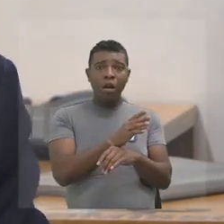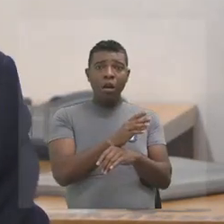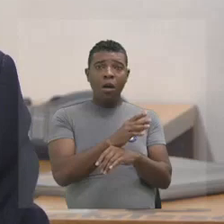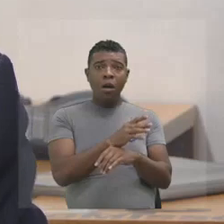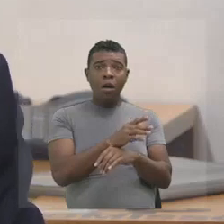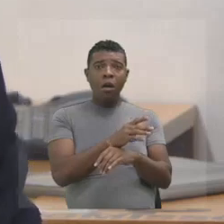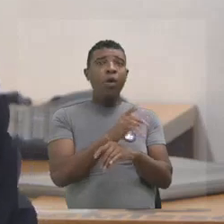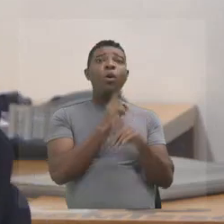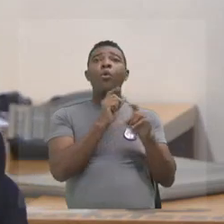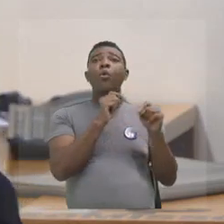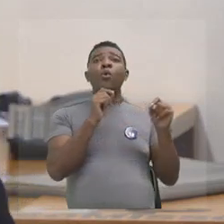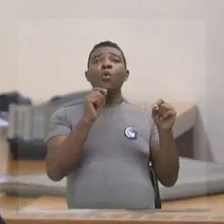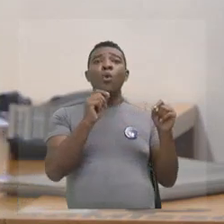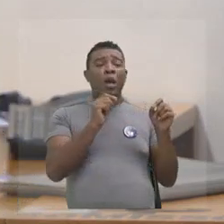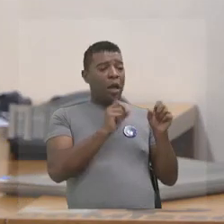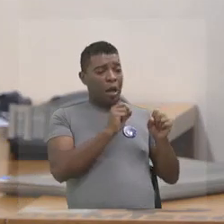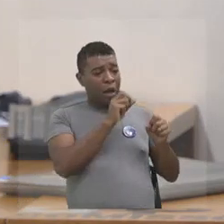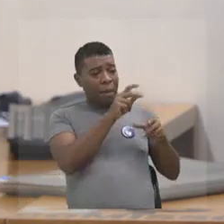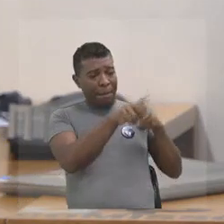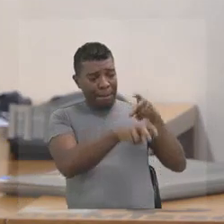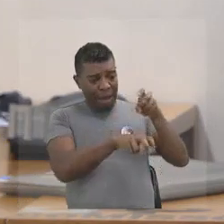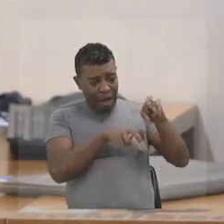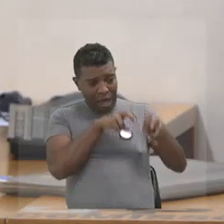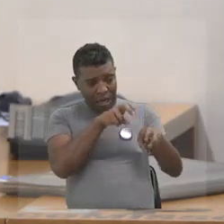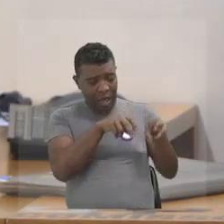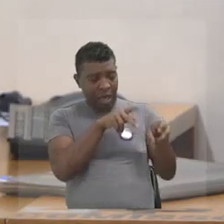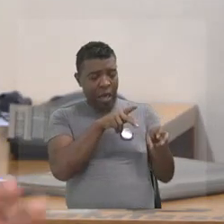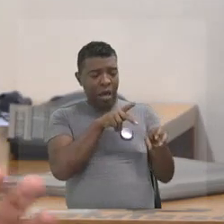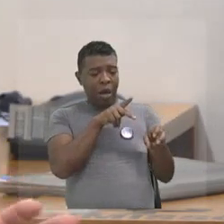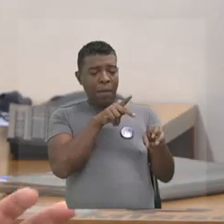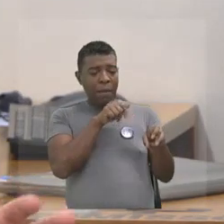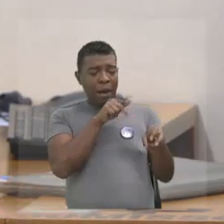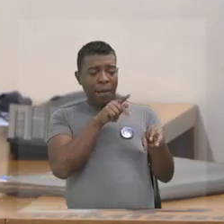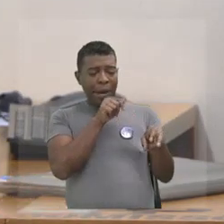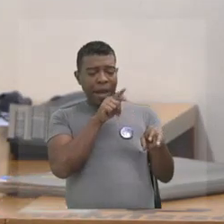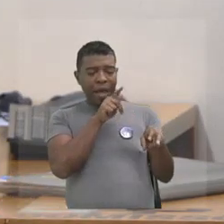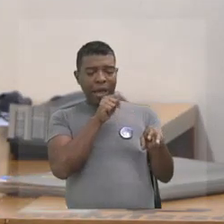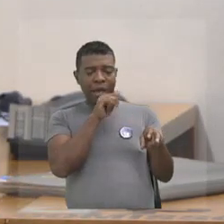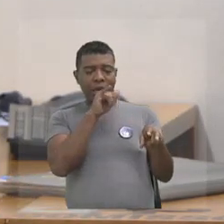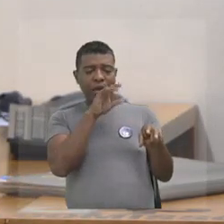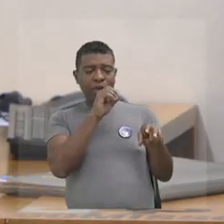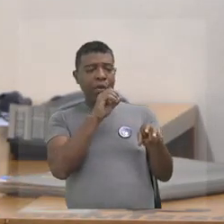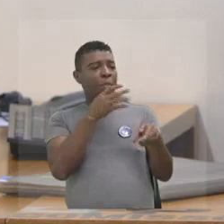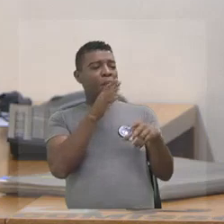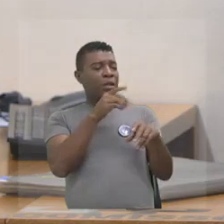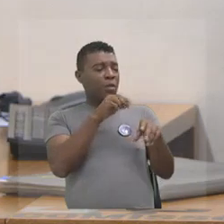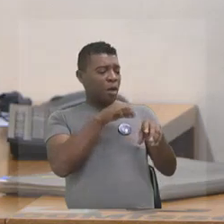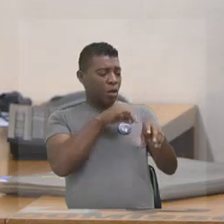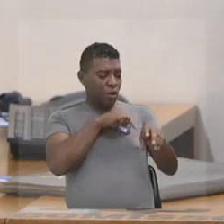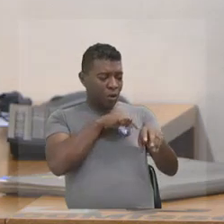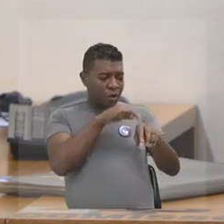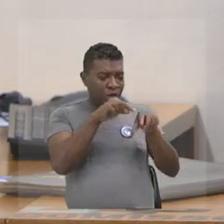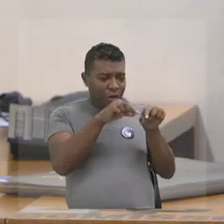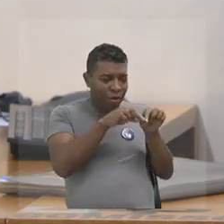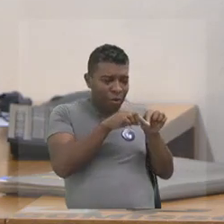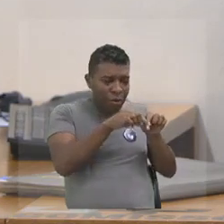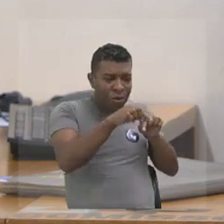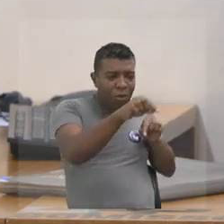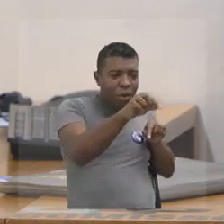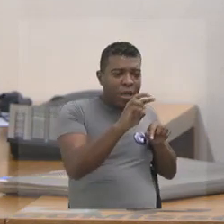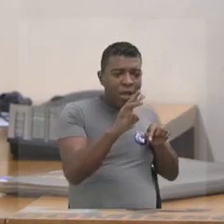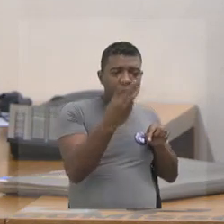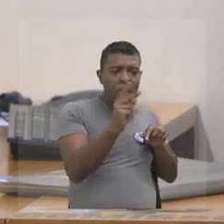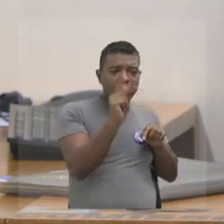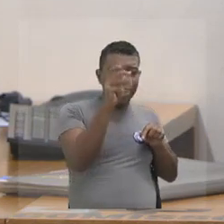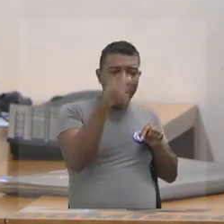parque do papagaio que é mais ou menos 3 km de atravessia e não vai